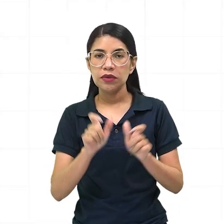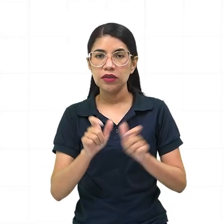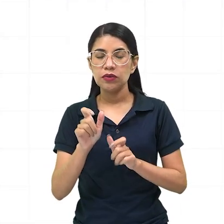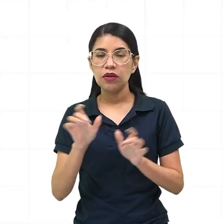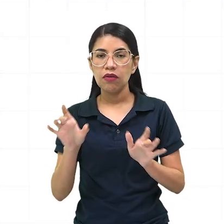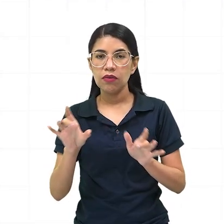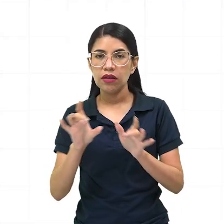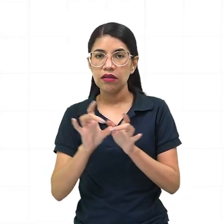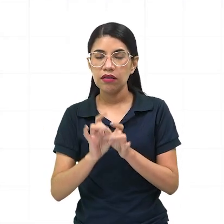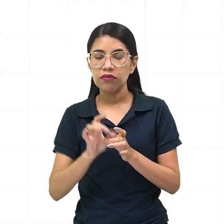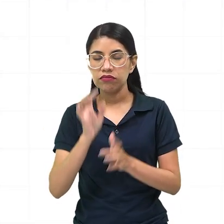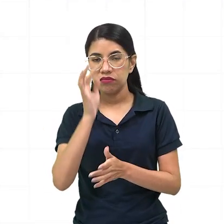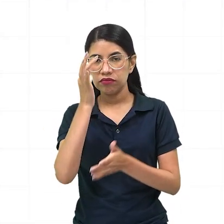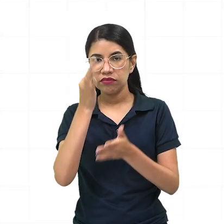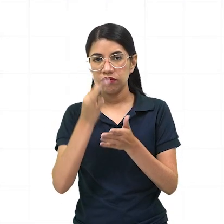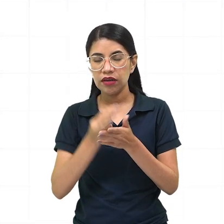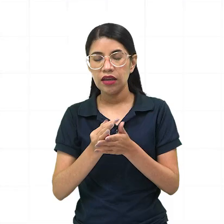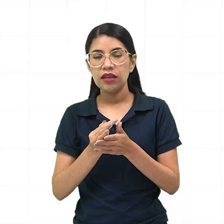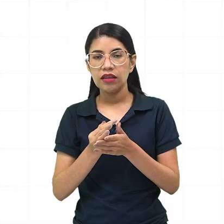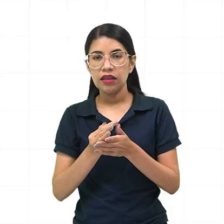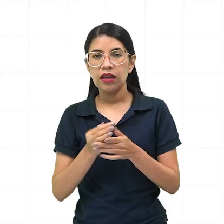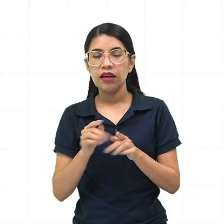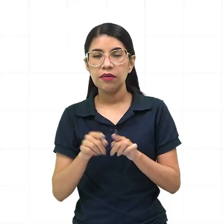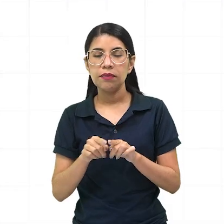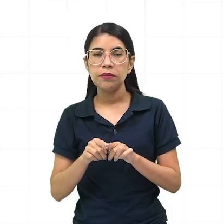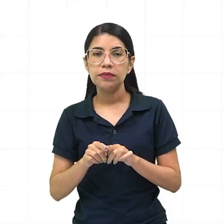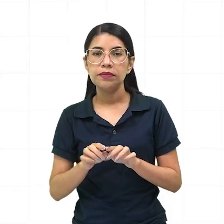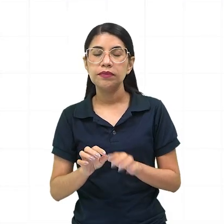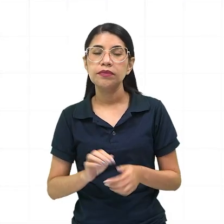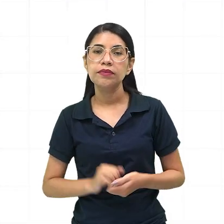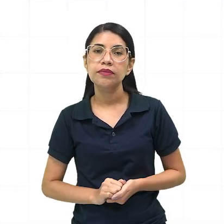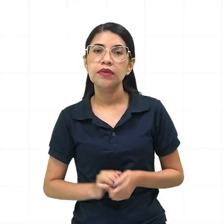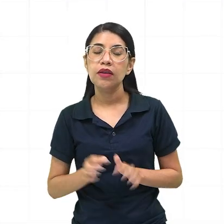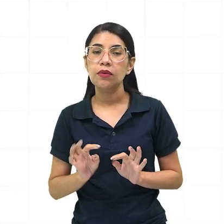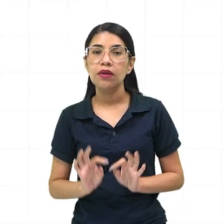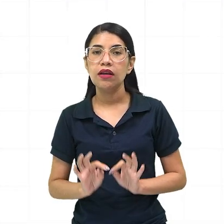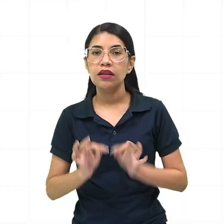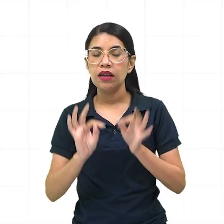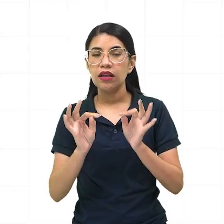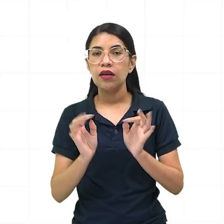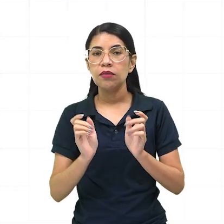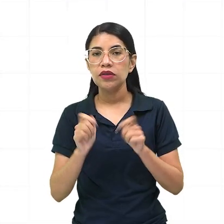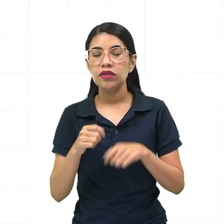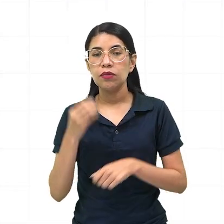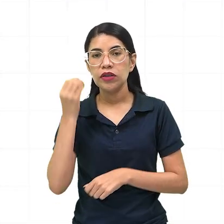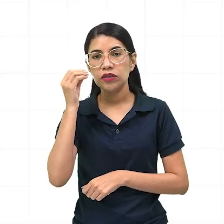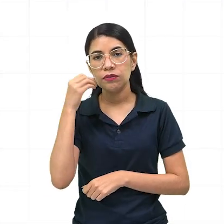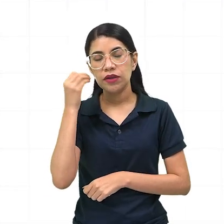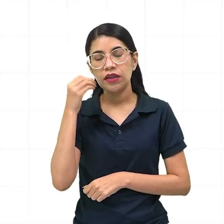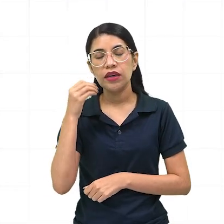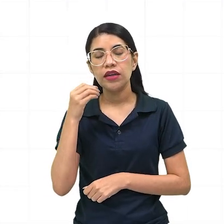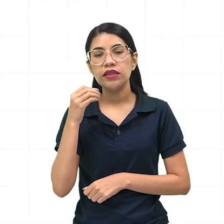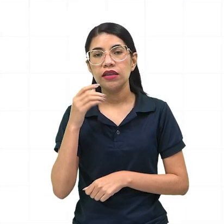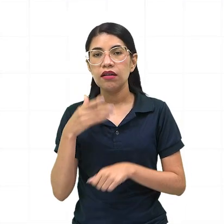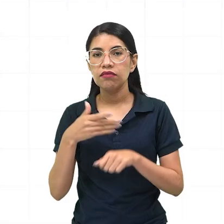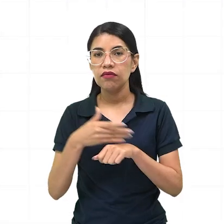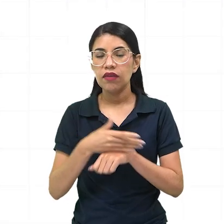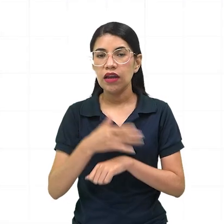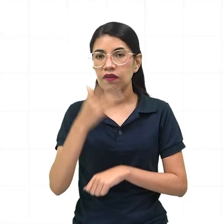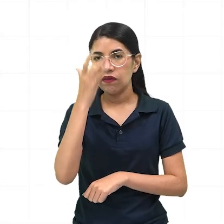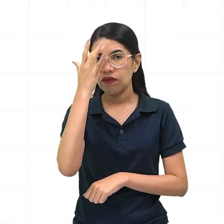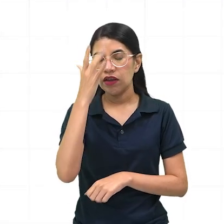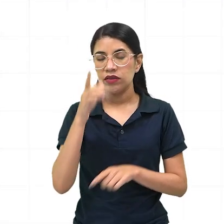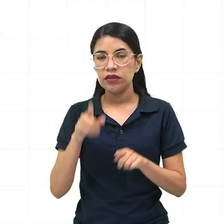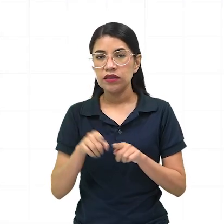sua fé de forma prática e personalizada. Então, a tecnologia tornou a vivência espiritual mais acessível.